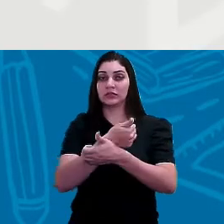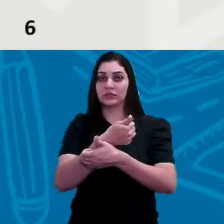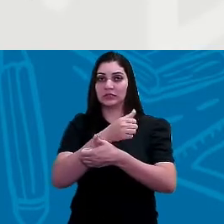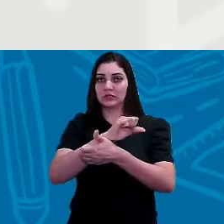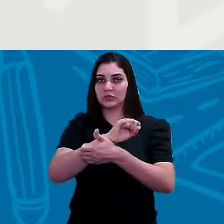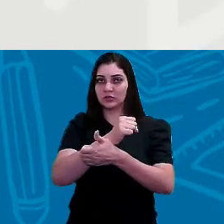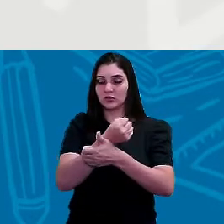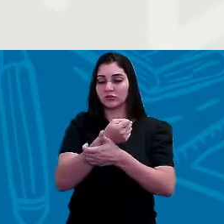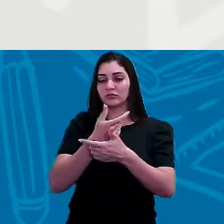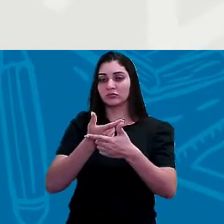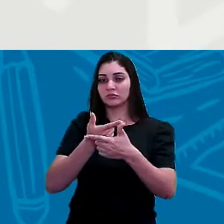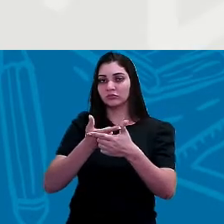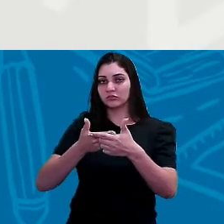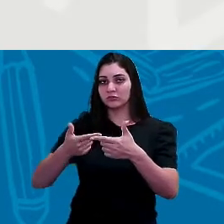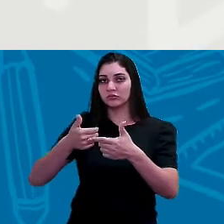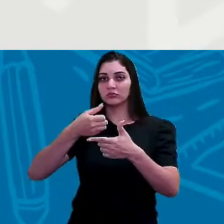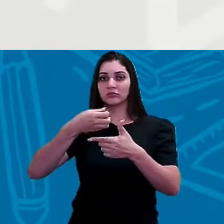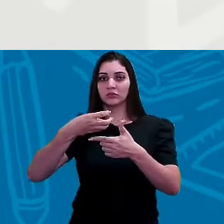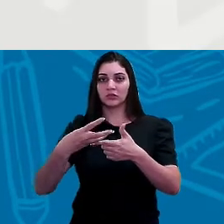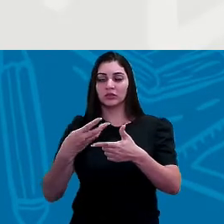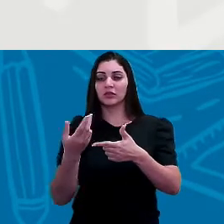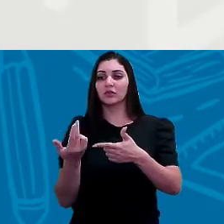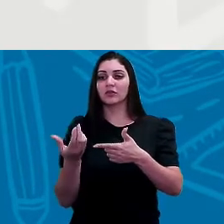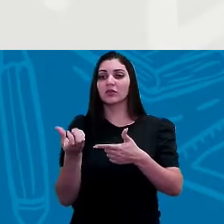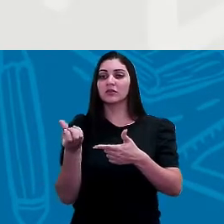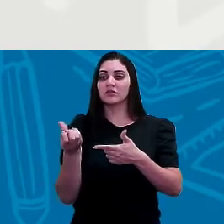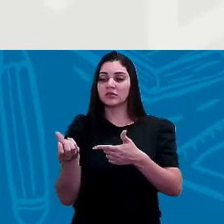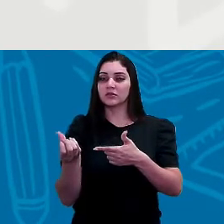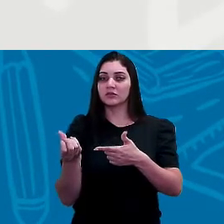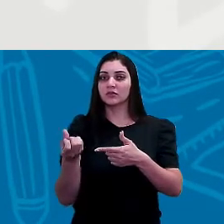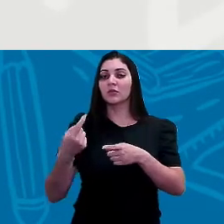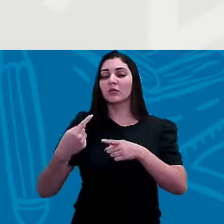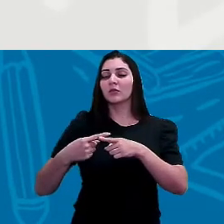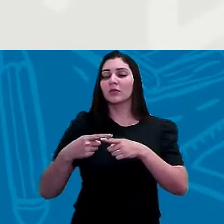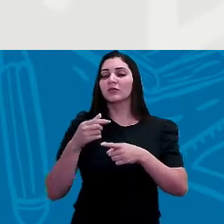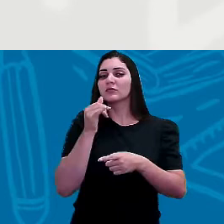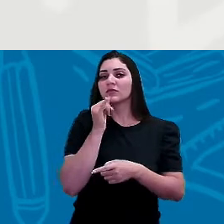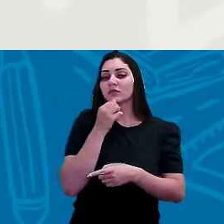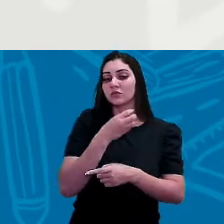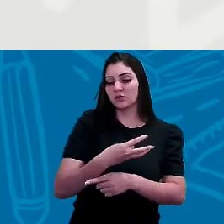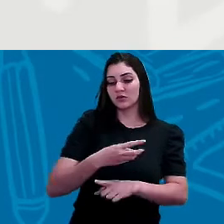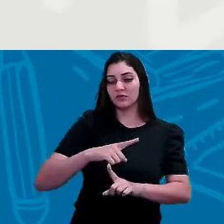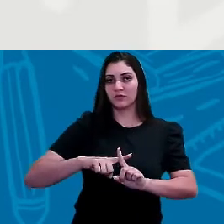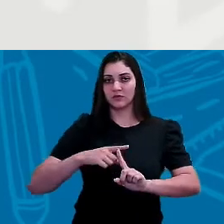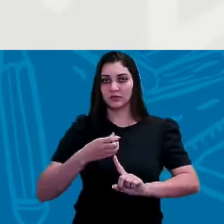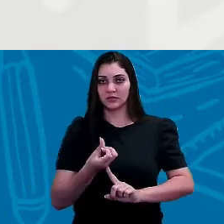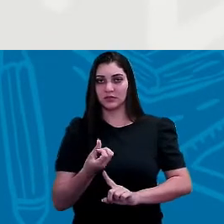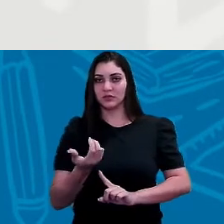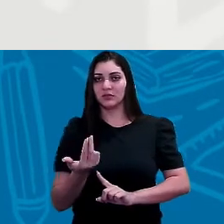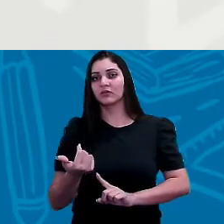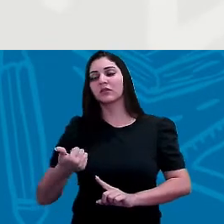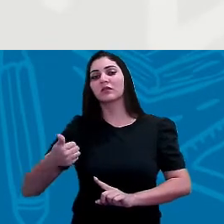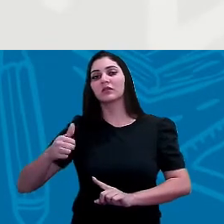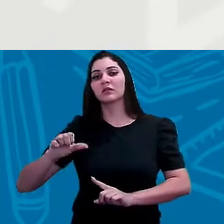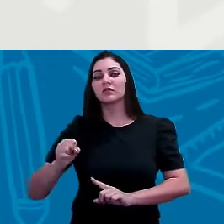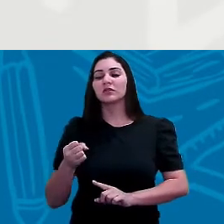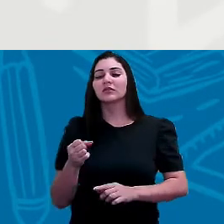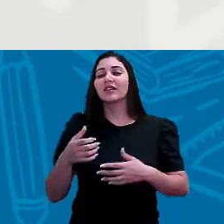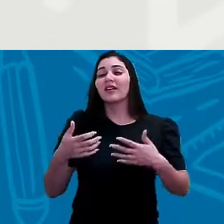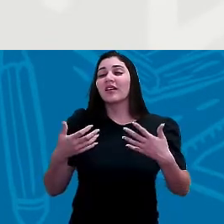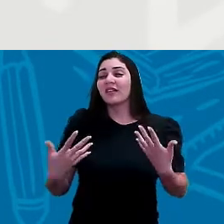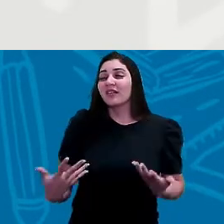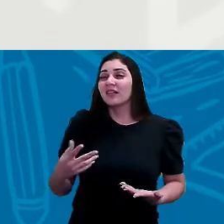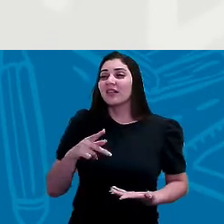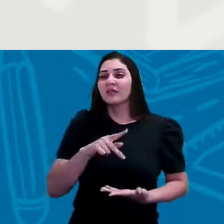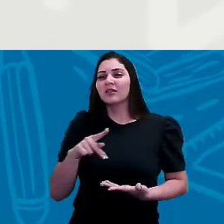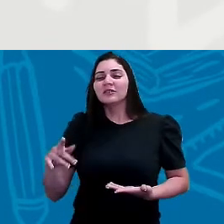dividido por 3 vai ser igual a 6. Porque 3 vezes 6, 18. Tá certo? Ah, professora, eu acho que eu